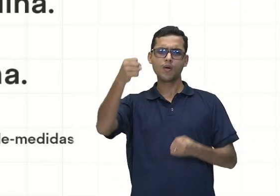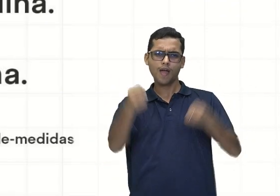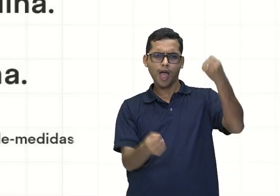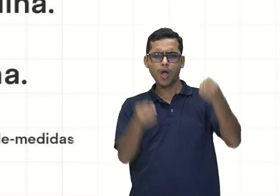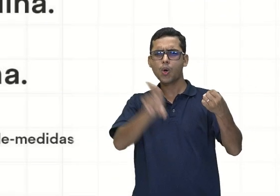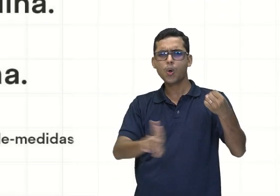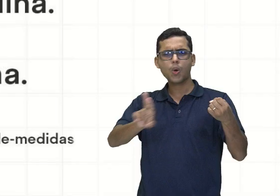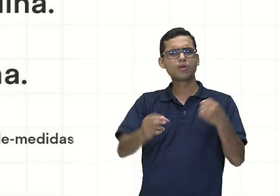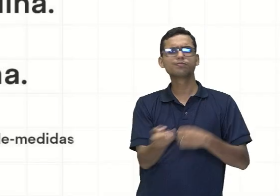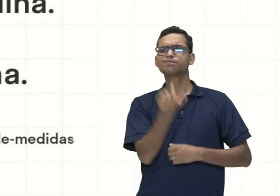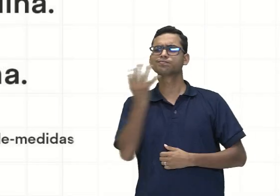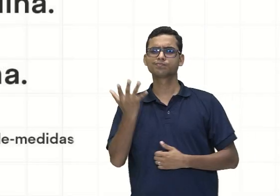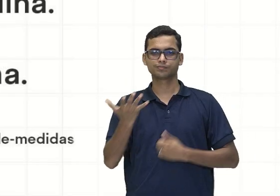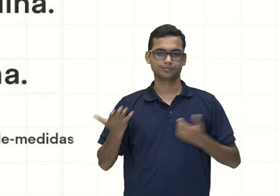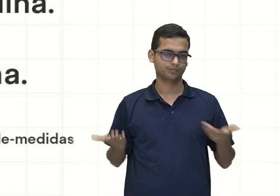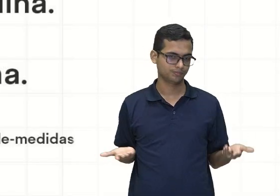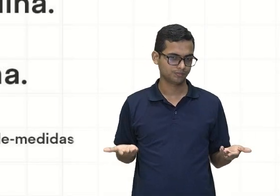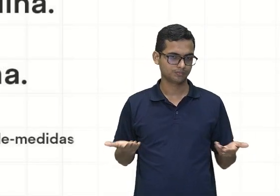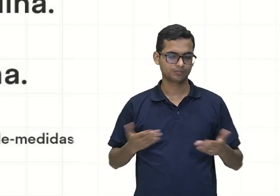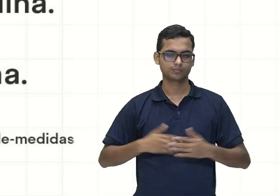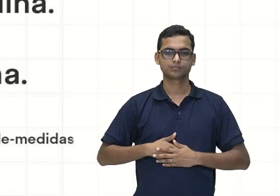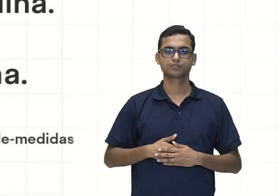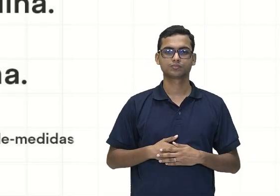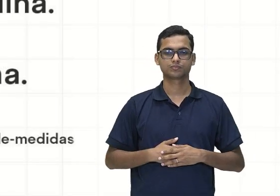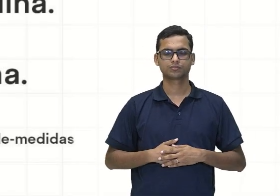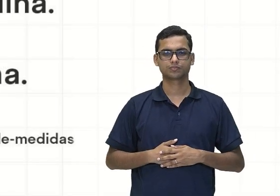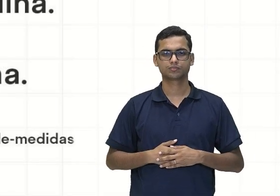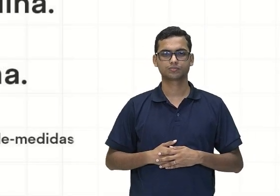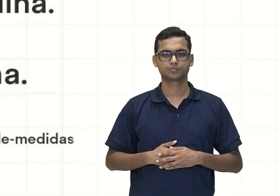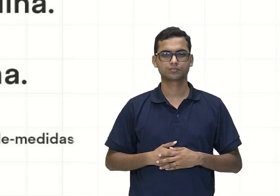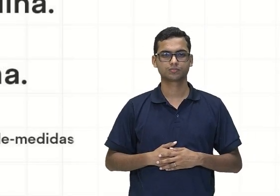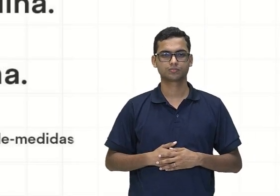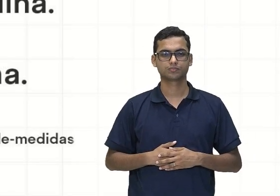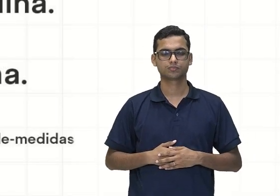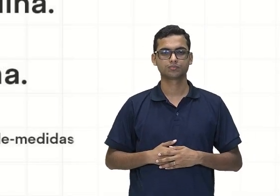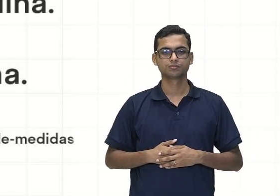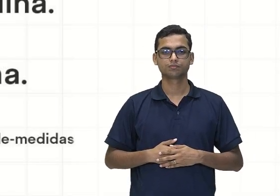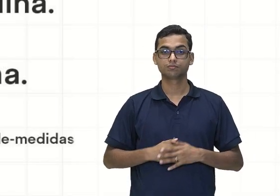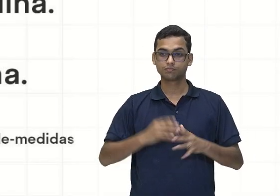o carro consome, então vamos lá, entendam bem,